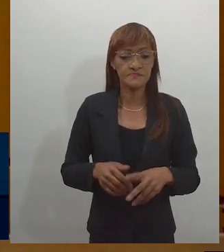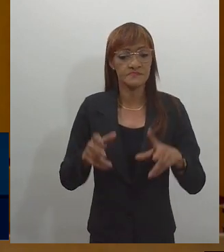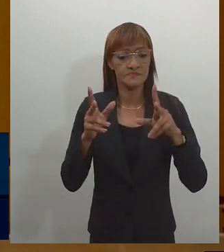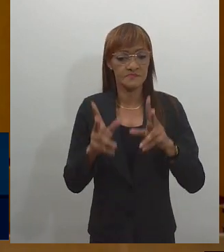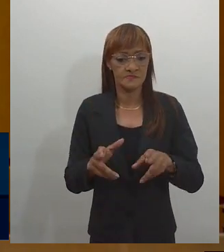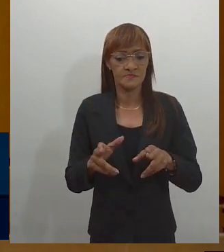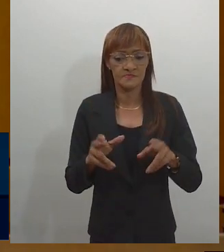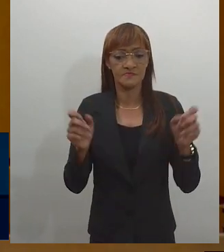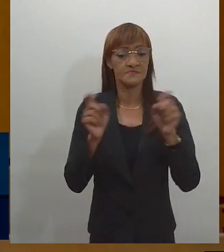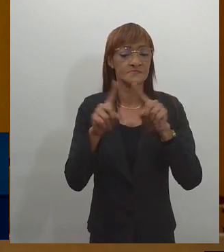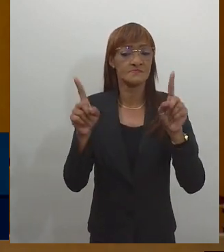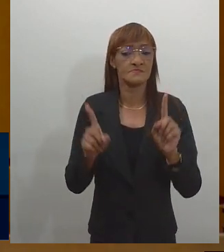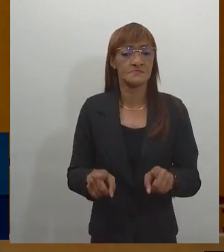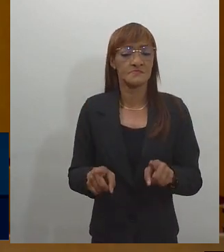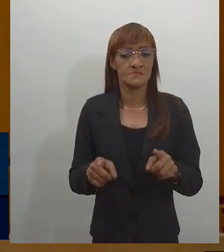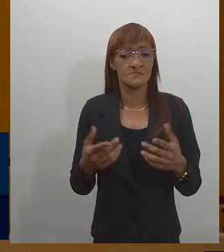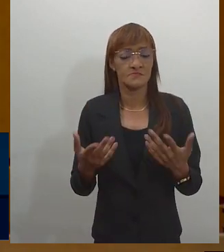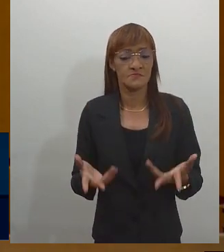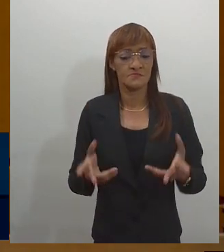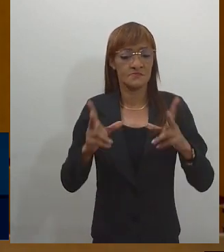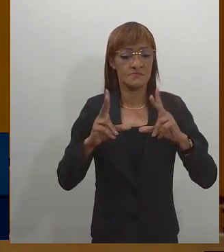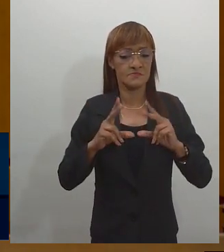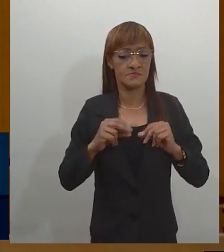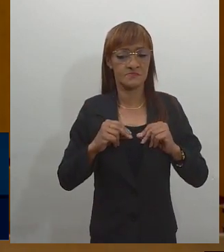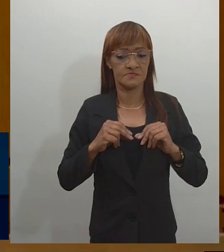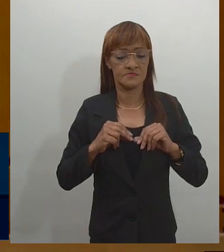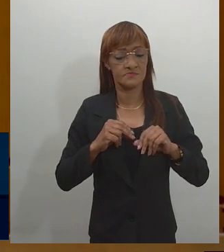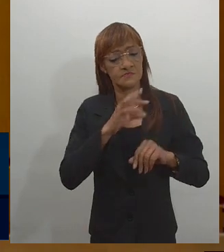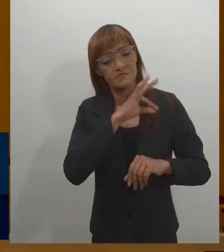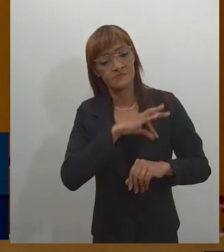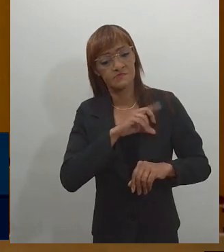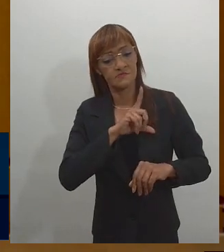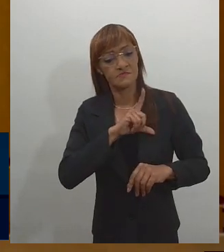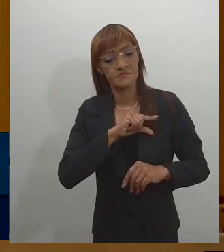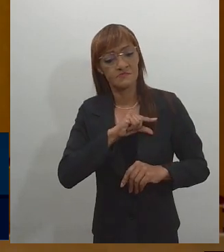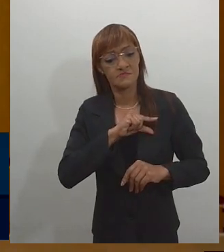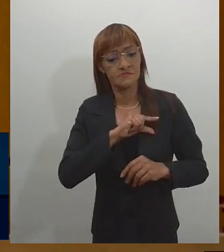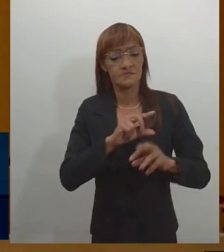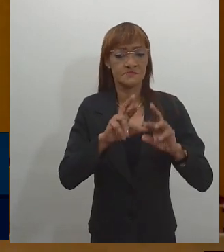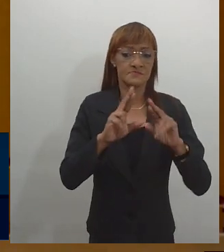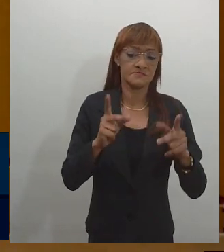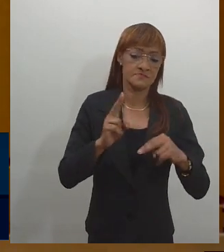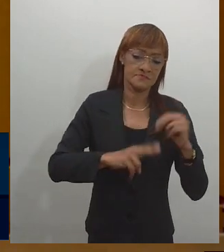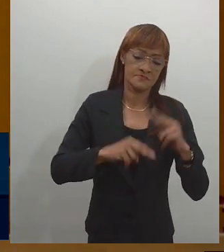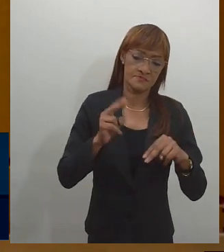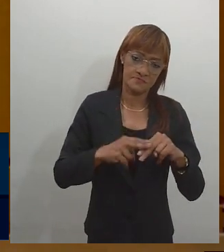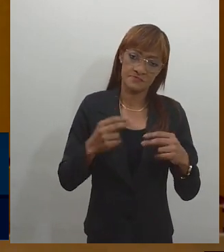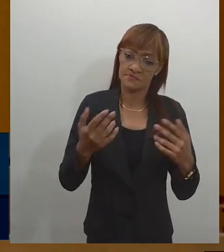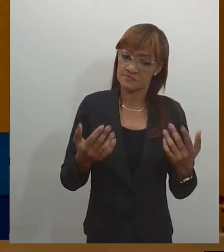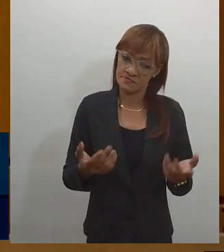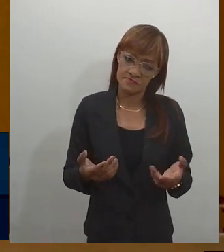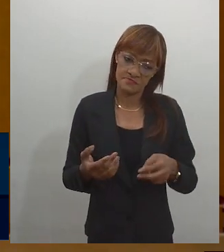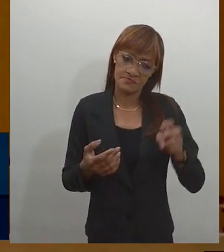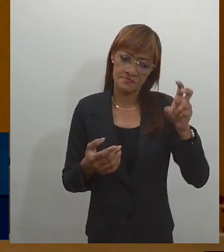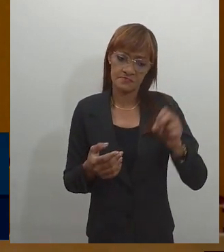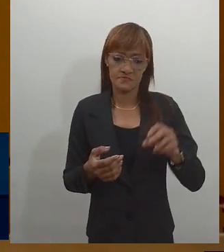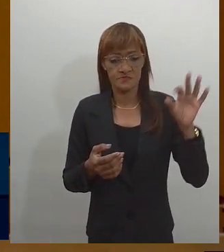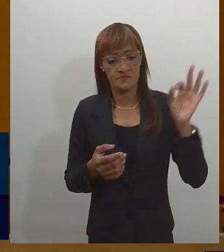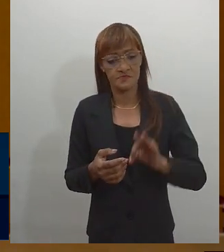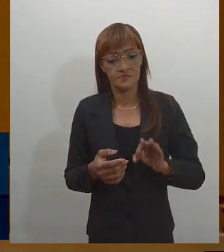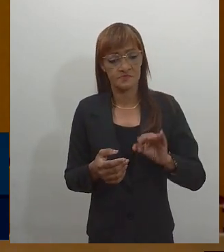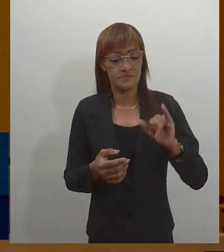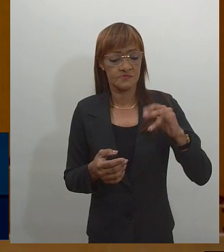recebeu menos do que recebeu no mês de junho, com um aumento de 50% do IPS. O cara teve uma redução